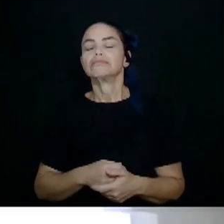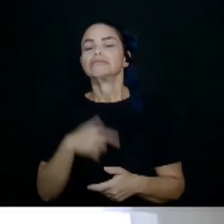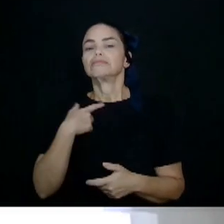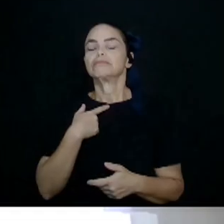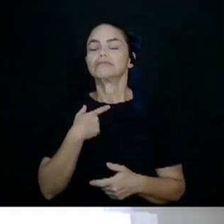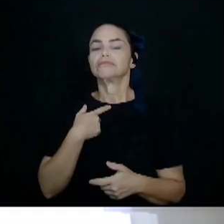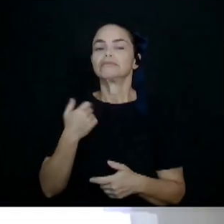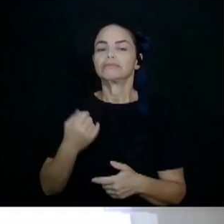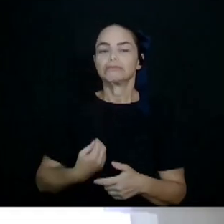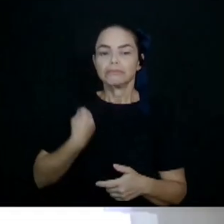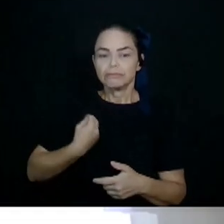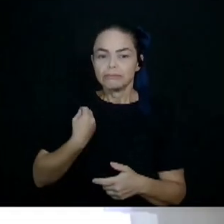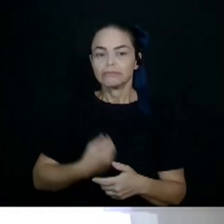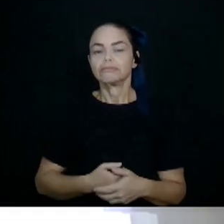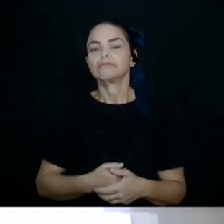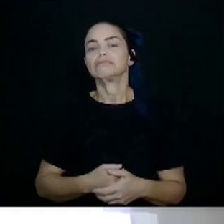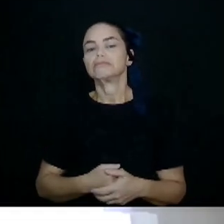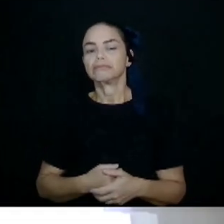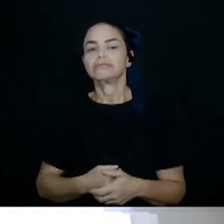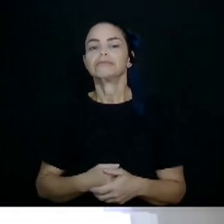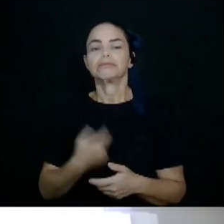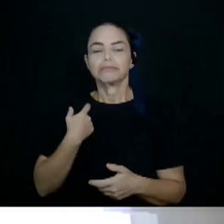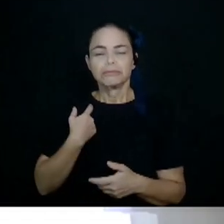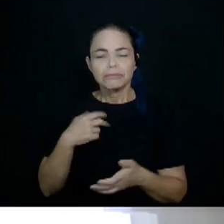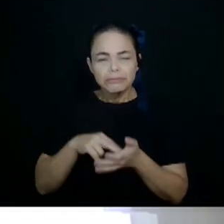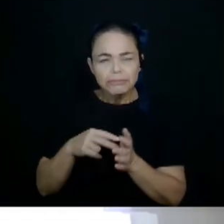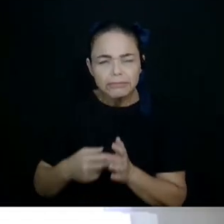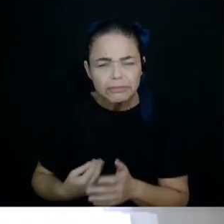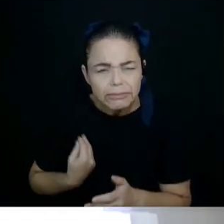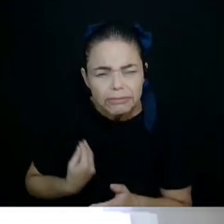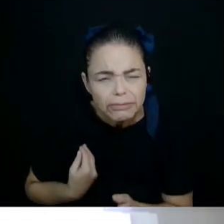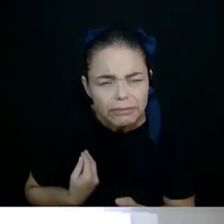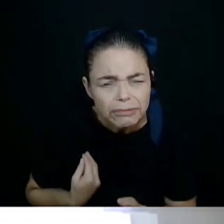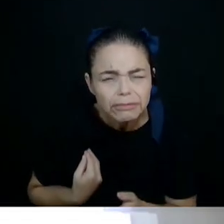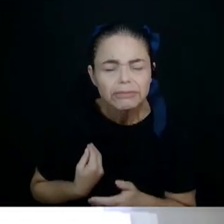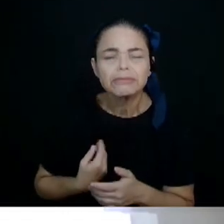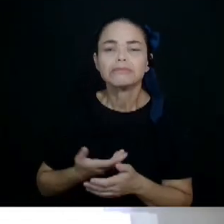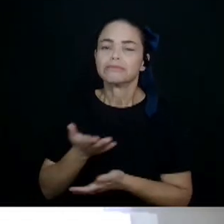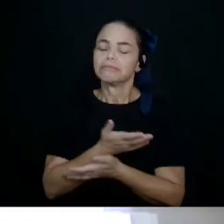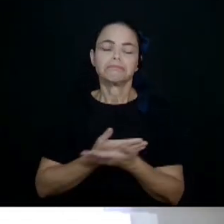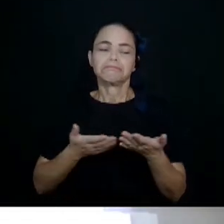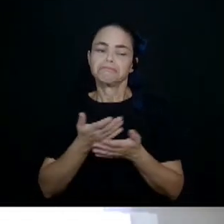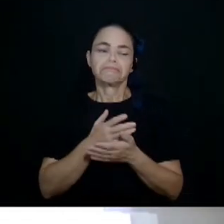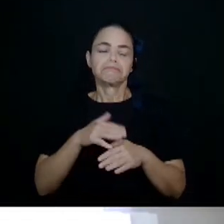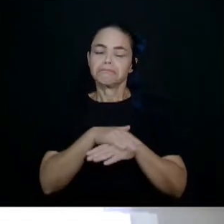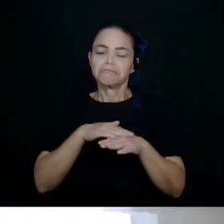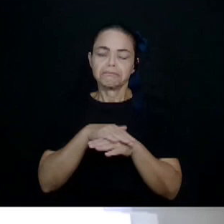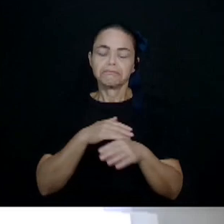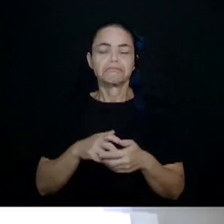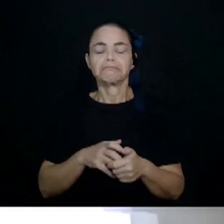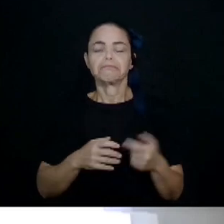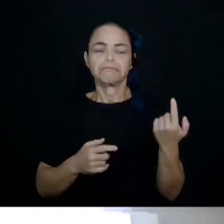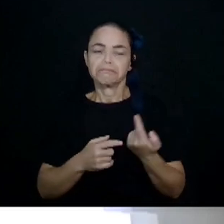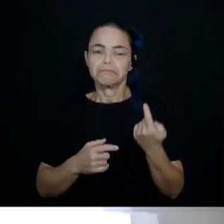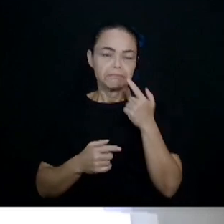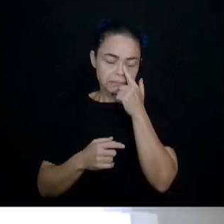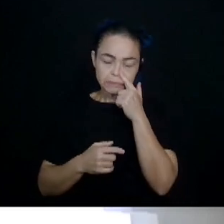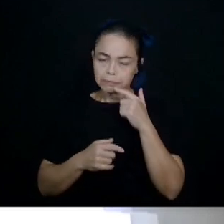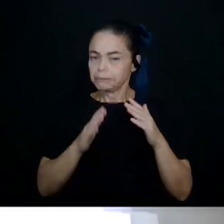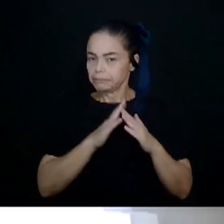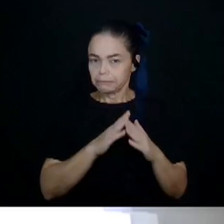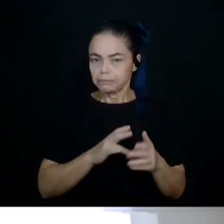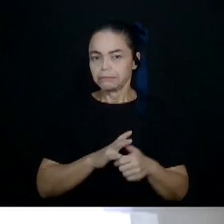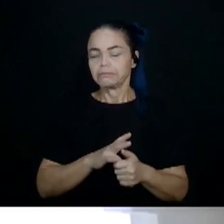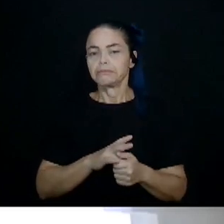grande da minha vida, da minha funcionalidade, né? Eu não interajo mais, eu me isolo em casa, eu